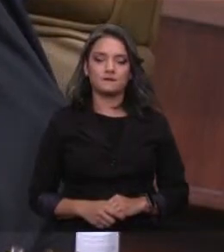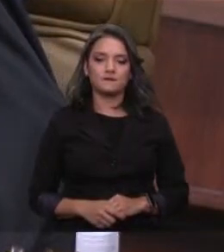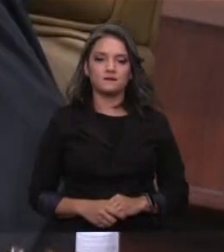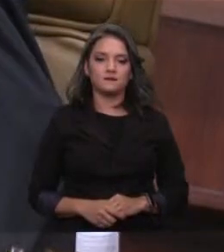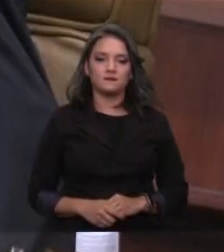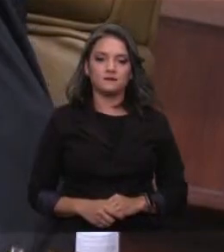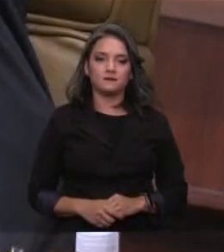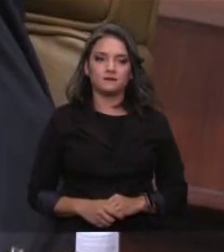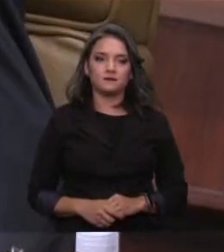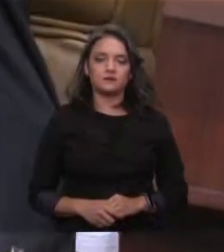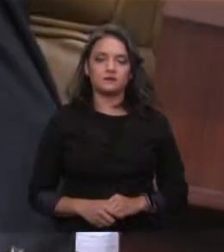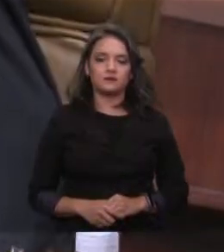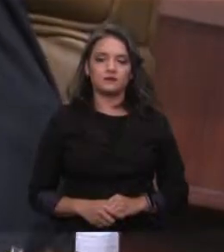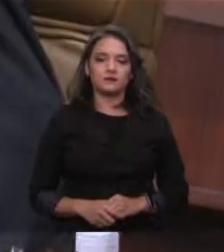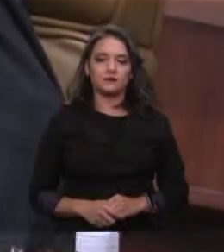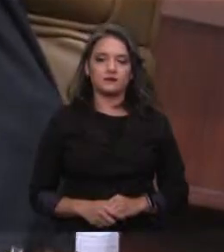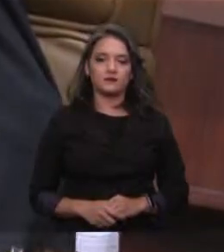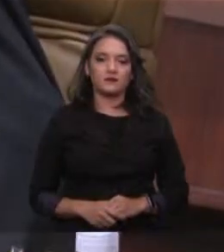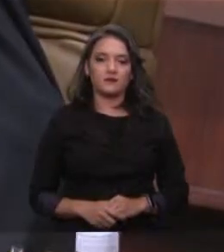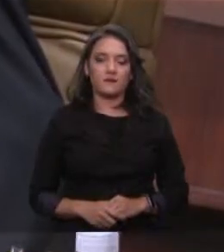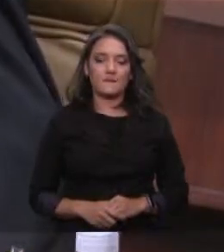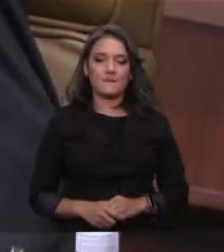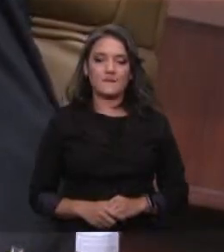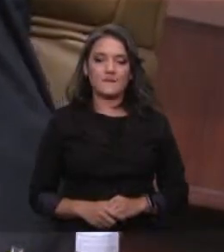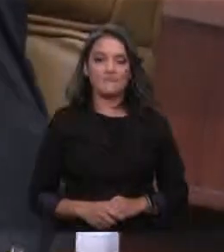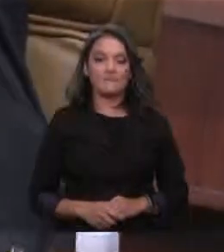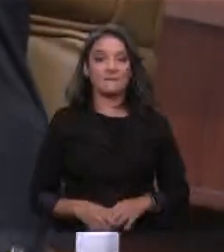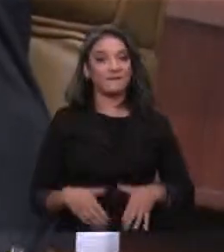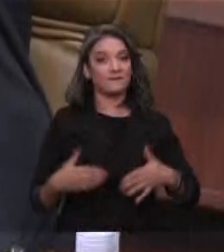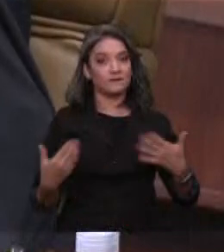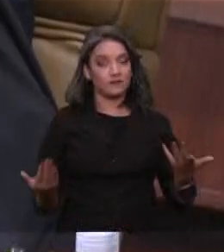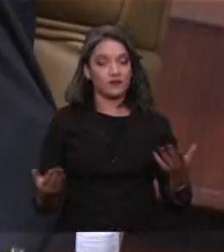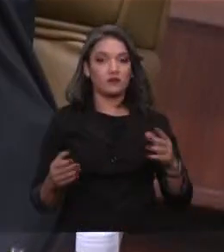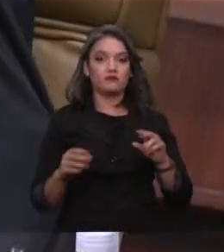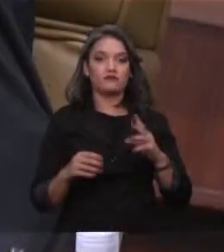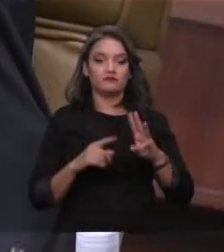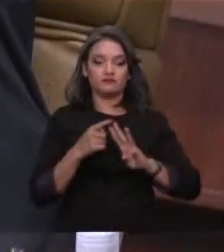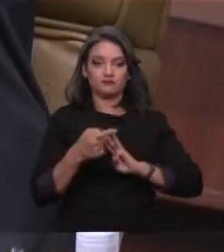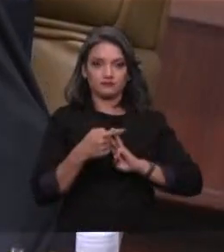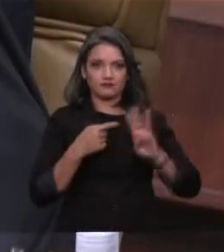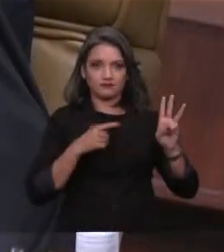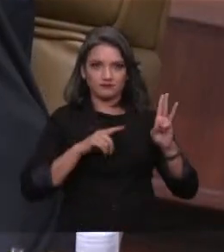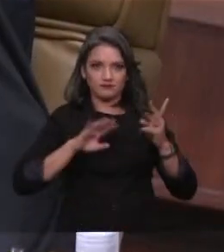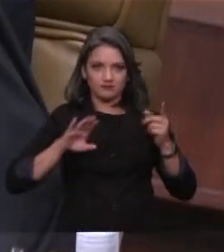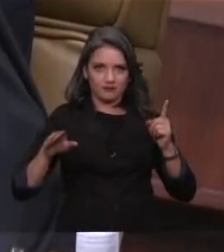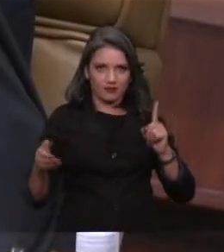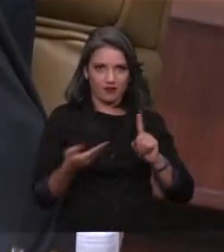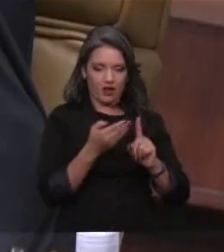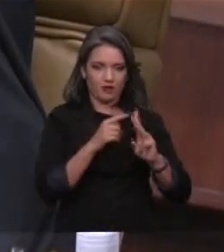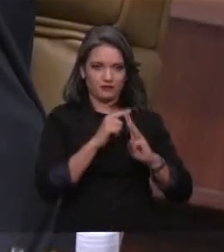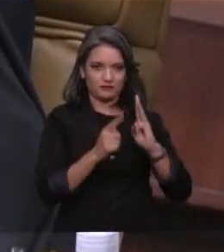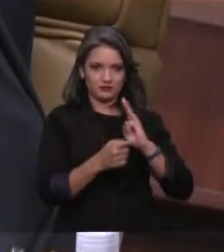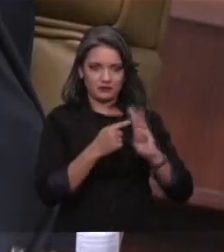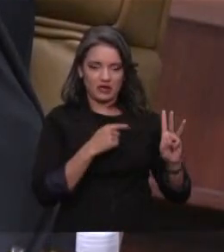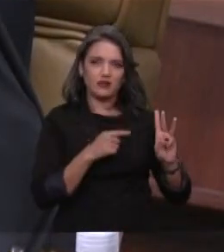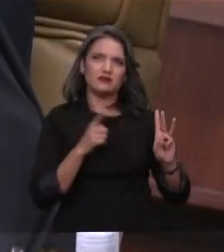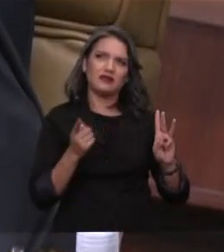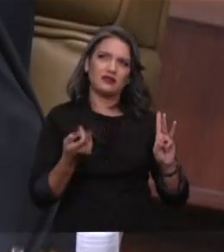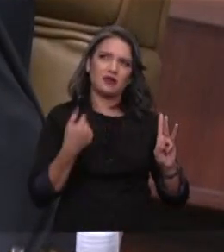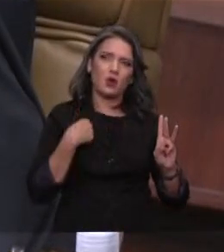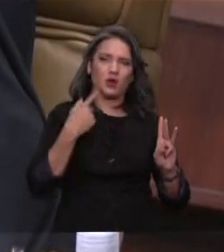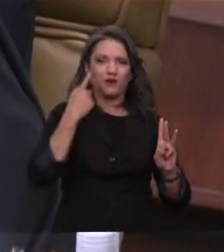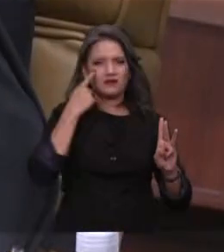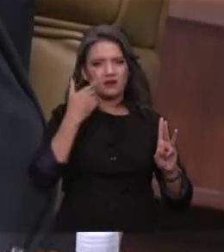Assim, em relação a esses três réus, eu encontro melhor a